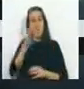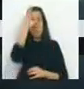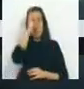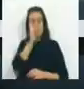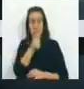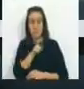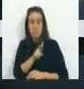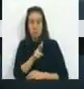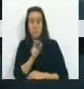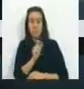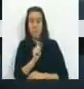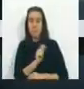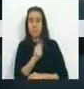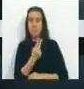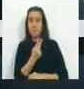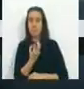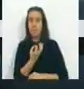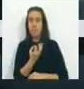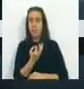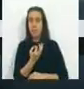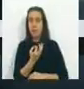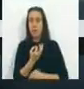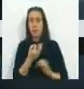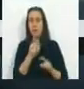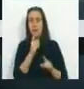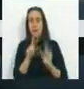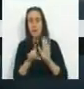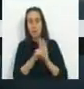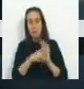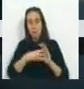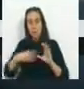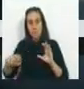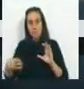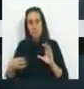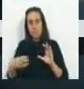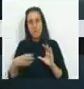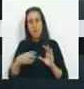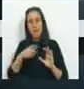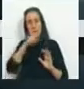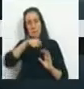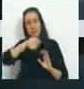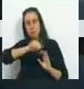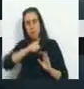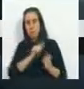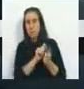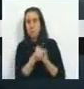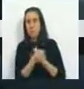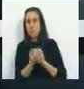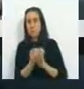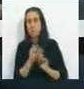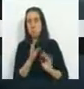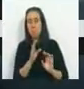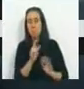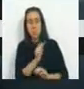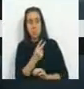governo, em 2 meses, reviu a complexa lei da arbitragem, em apenas 2 meses. O que